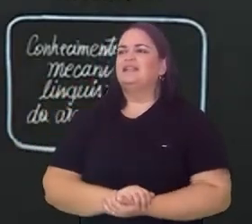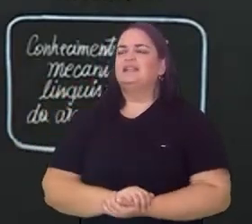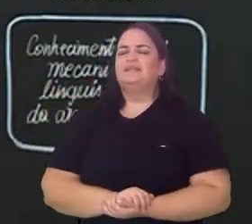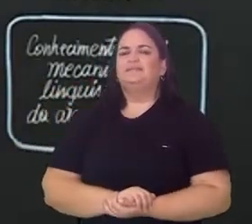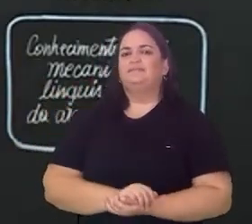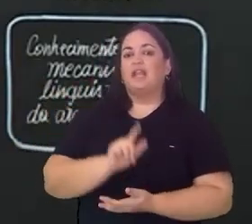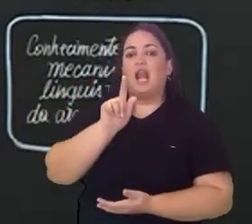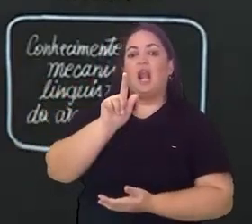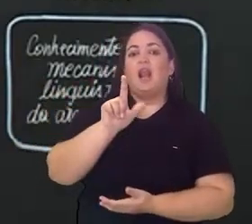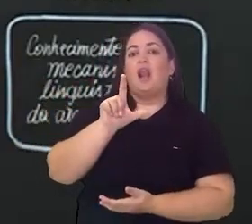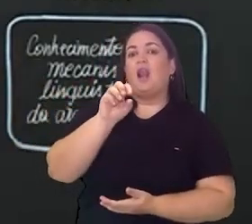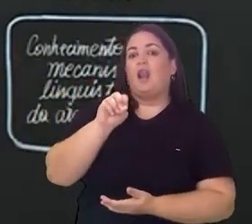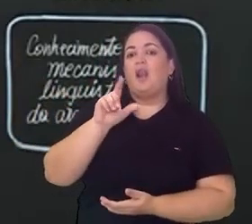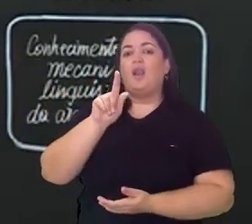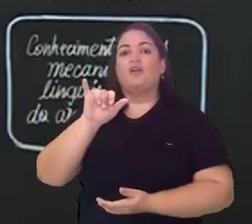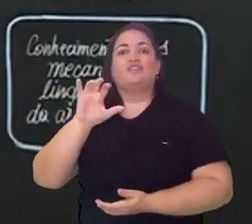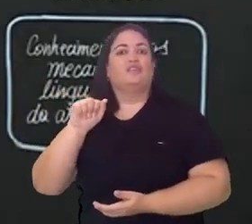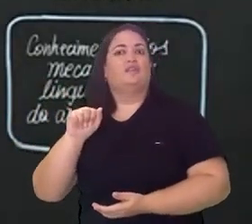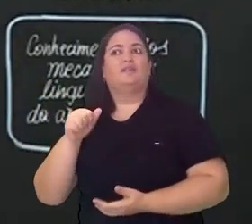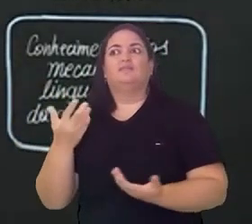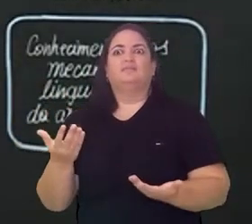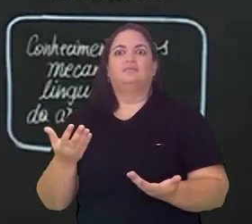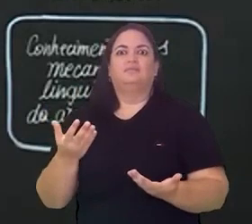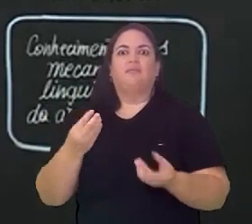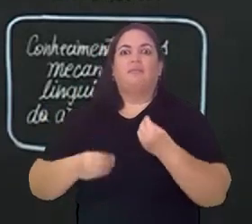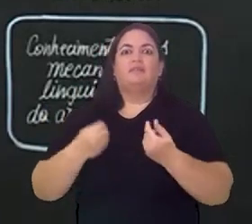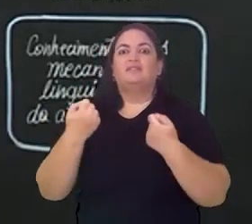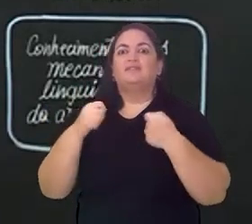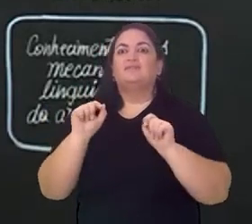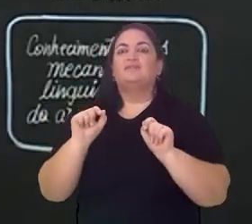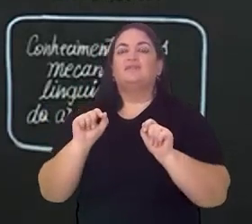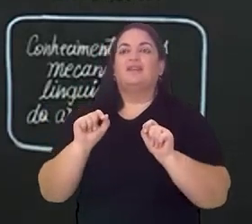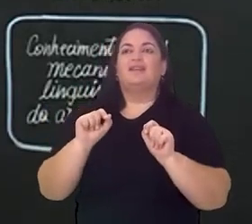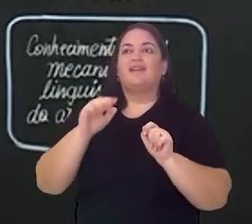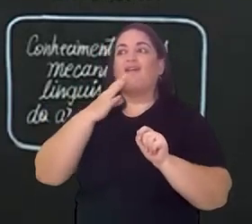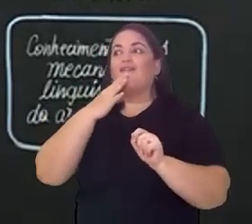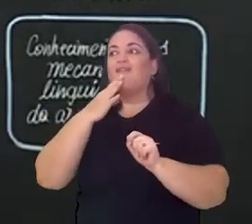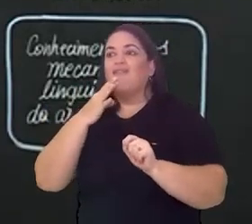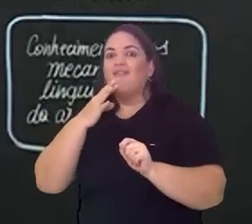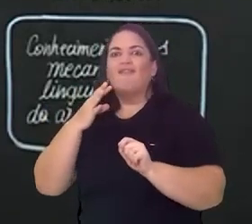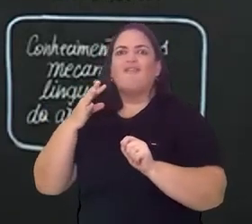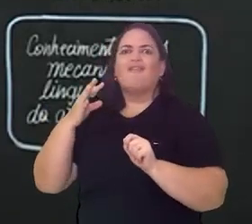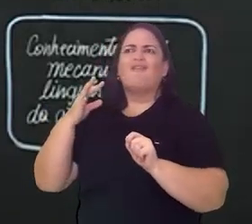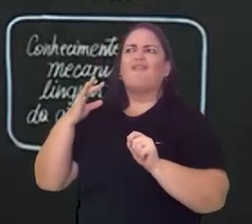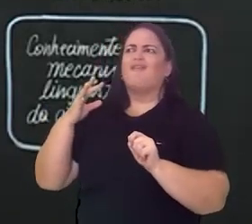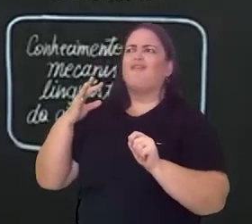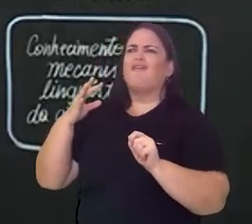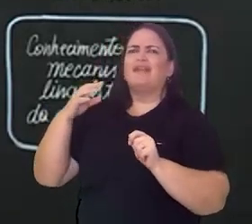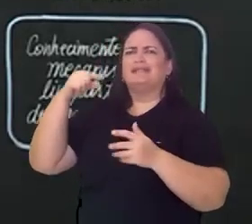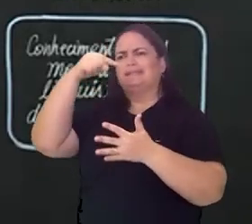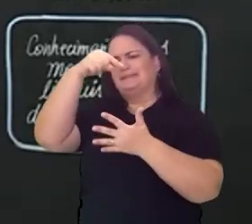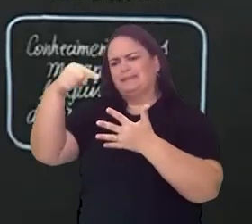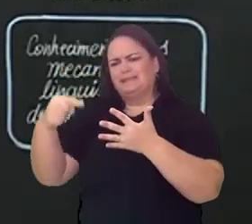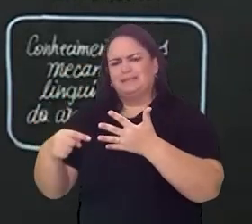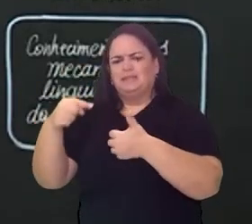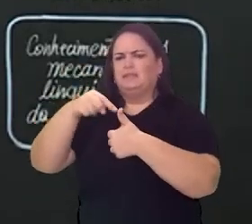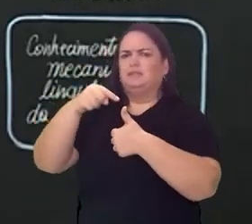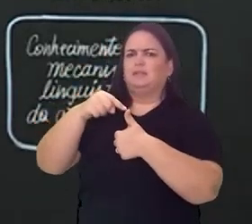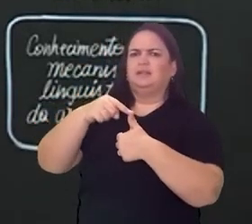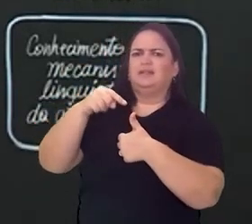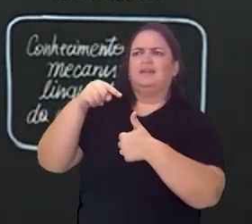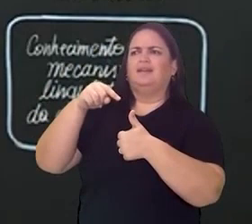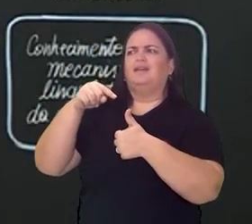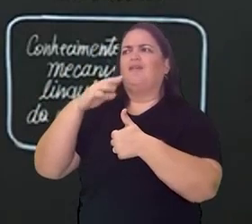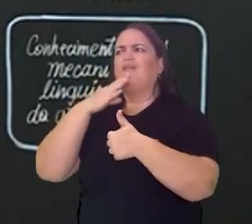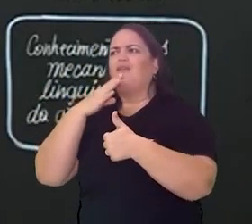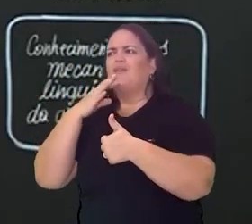a construir um texto coerente? Bom, eu preciso ter conhecimento de mundo, eu preciso ter repertório sociocultural,